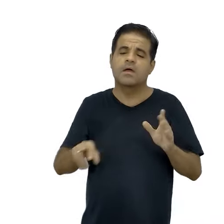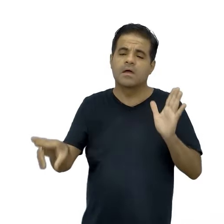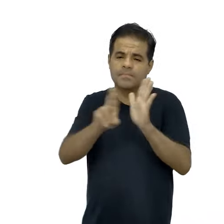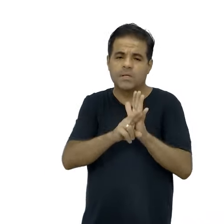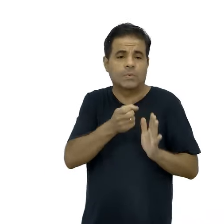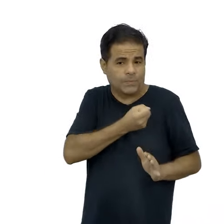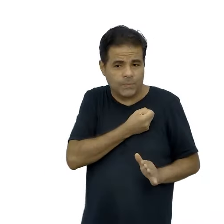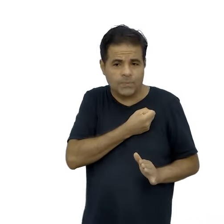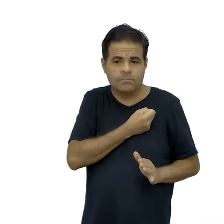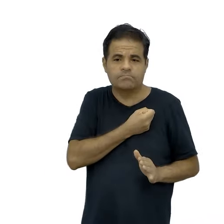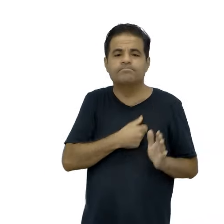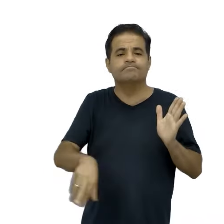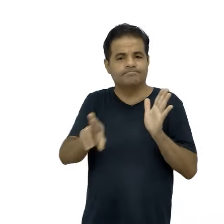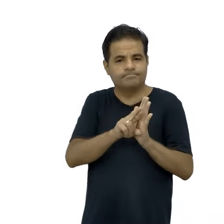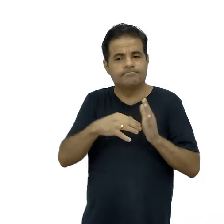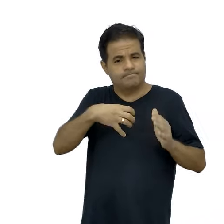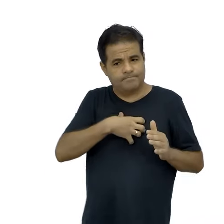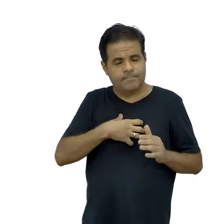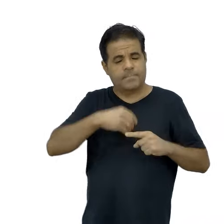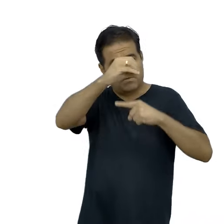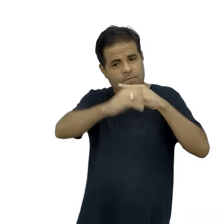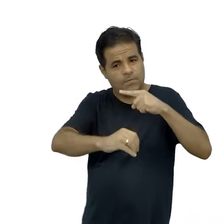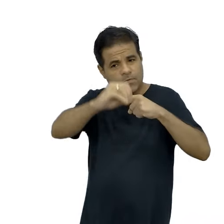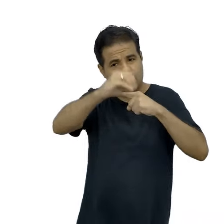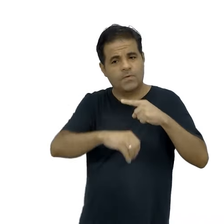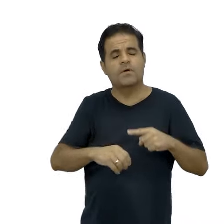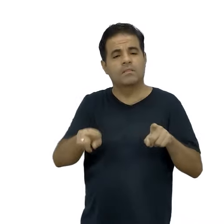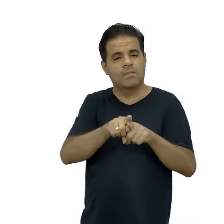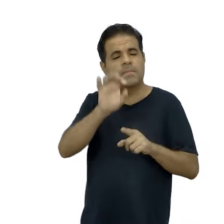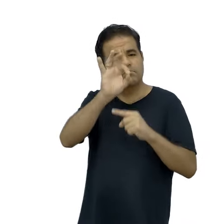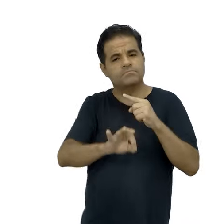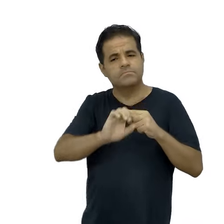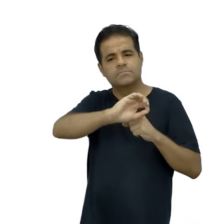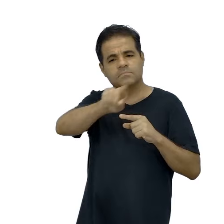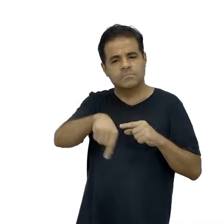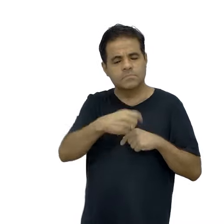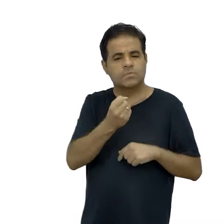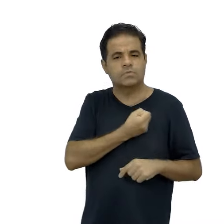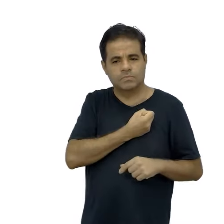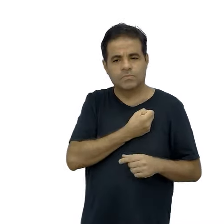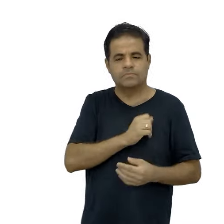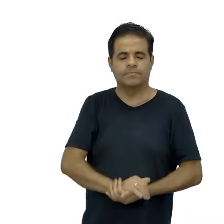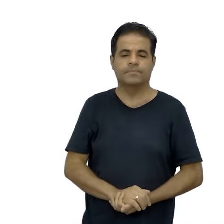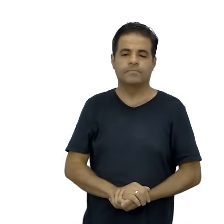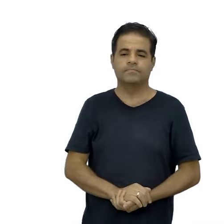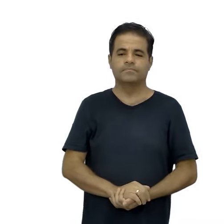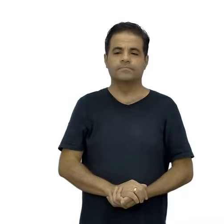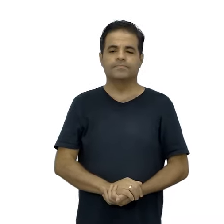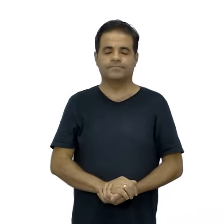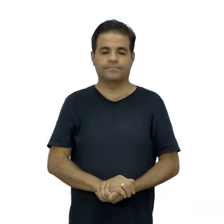números racionais na forma fracionária e decimal na reta numérica.